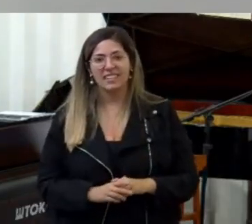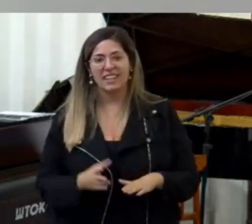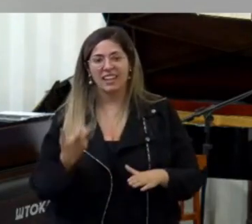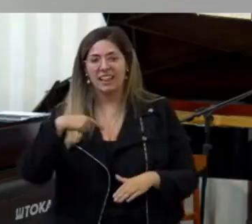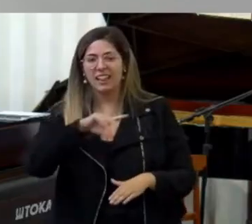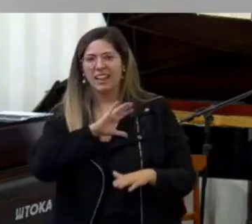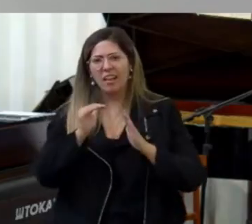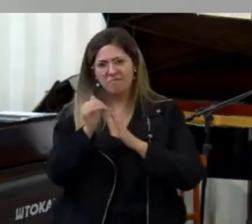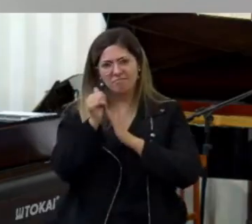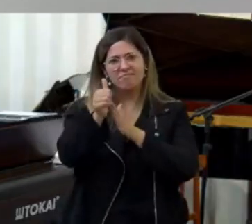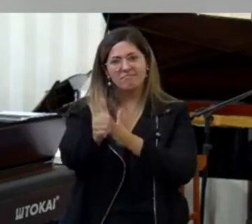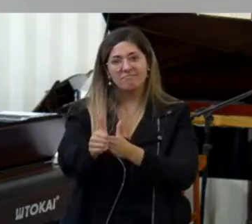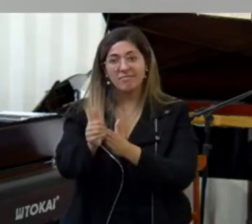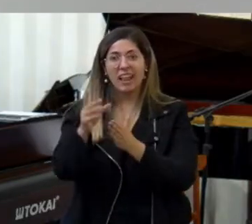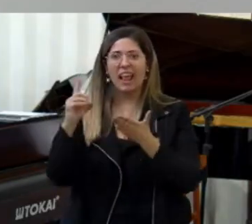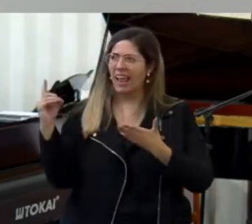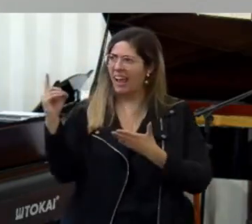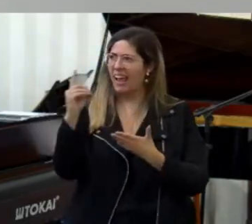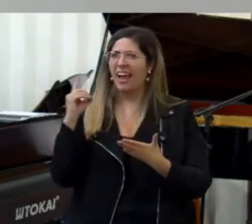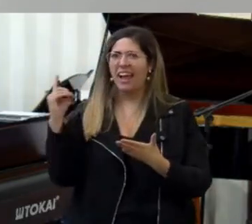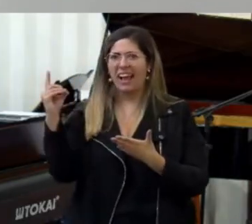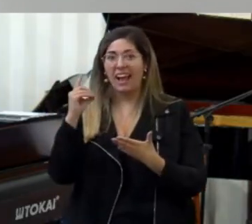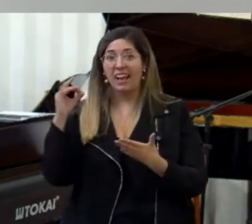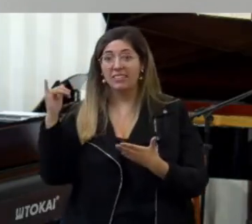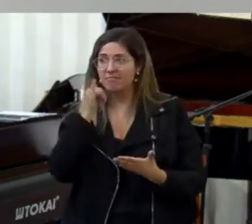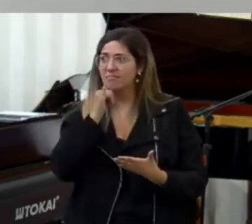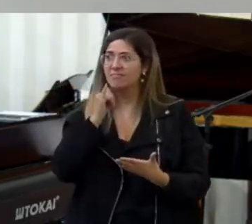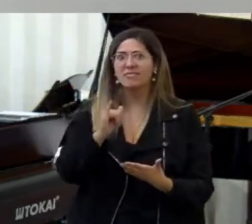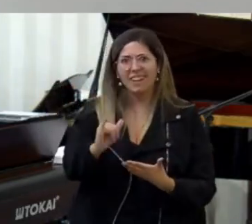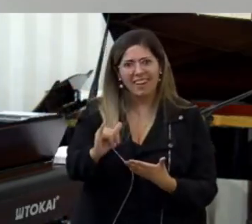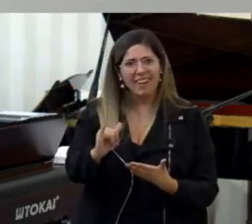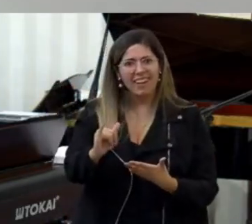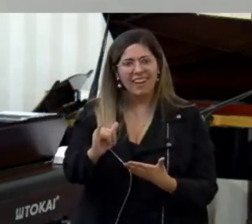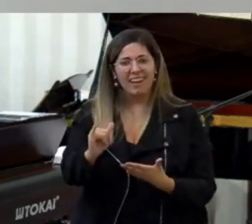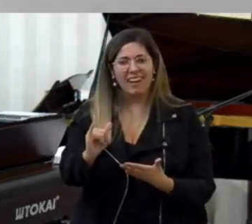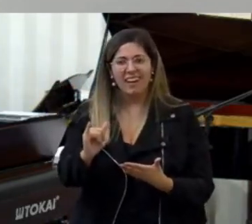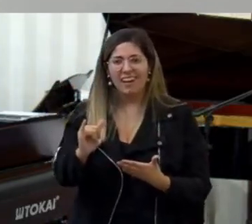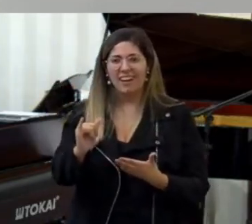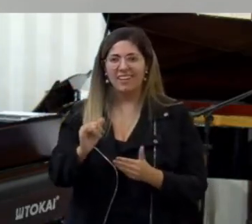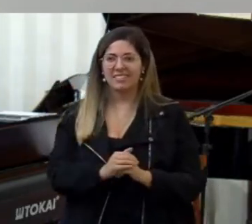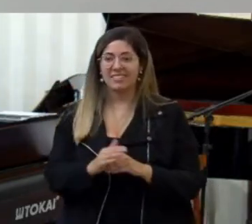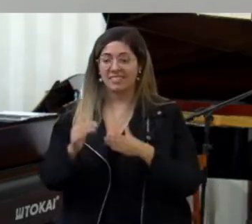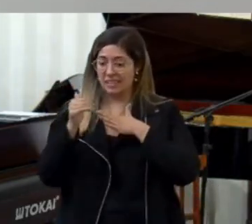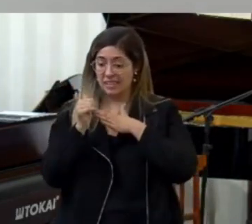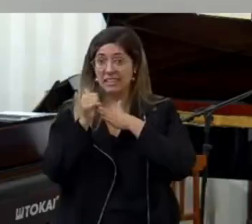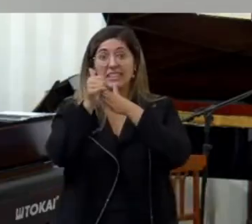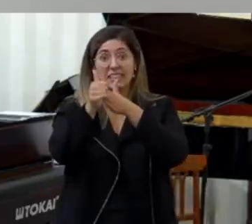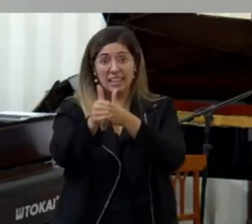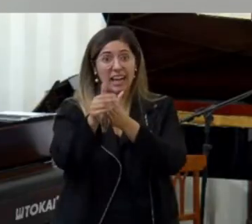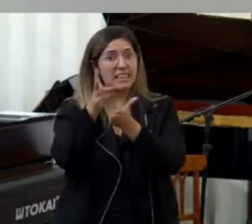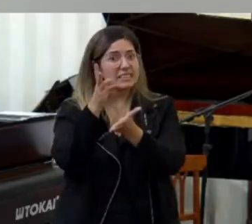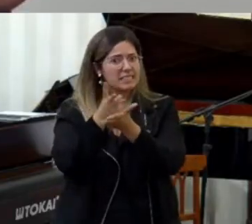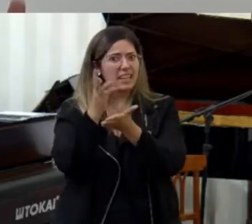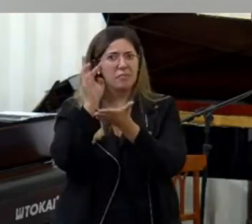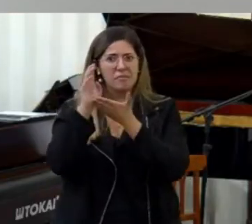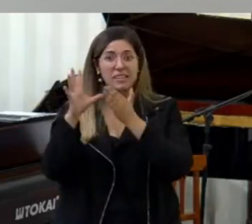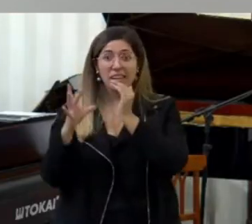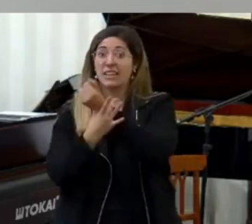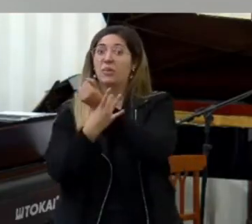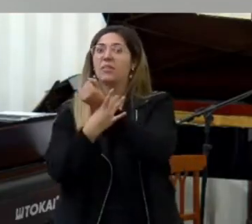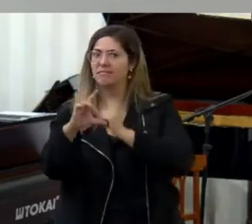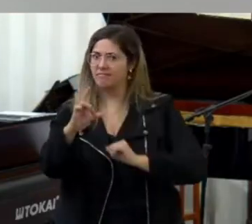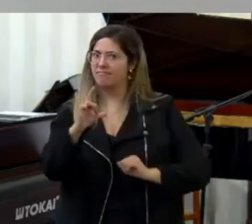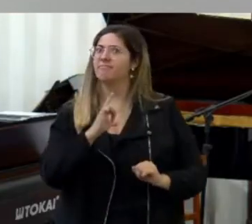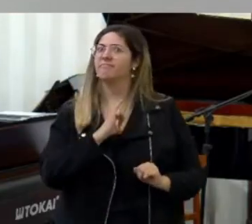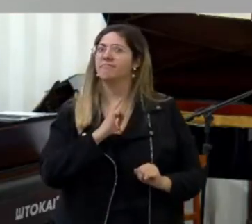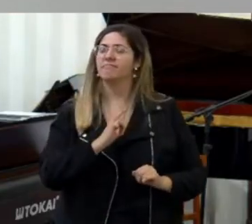irmãos. Aqui, Davi faz essa declaração sobre a direção contínua do Senhor sendo como a segurança para a vida